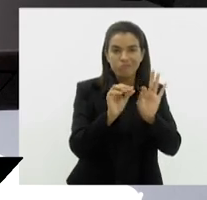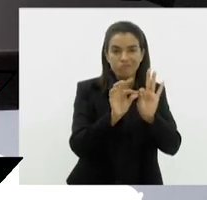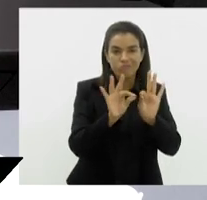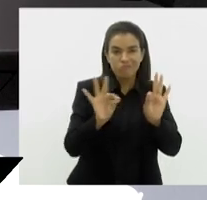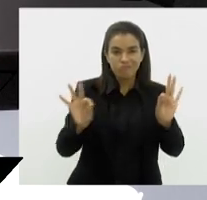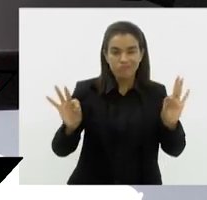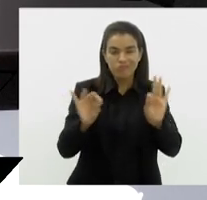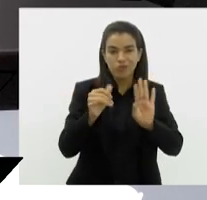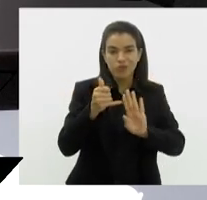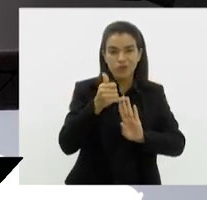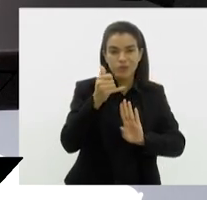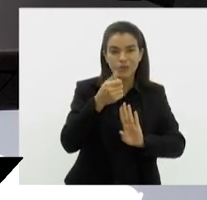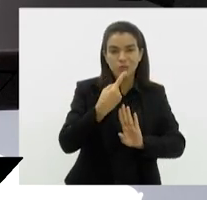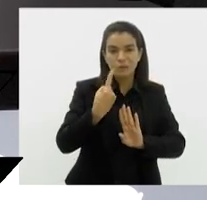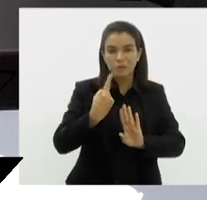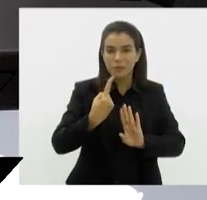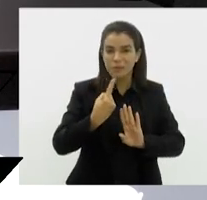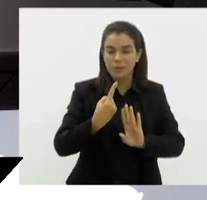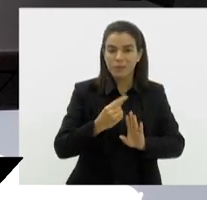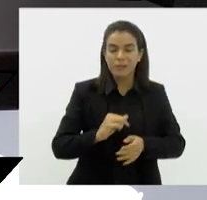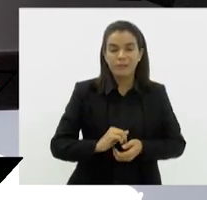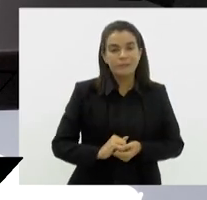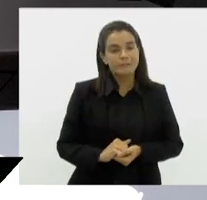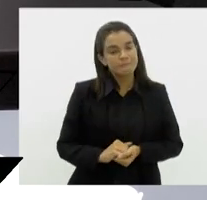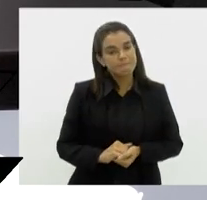do inciso primeiro.